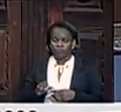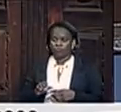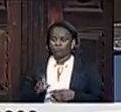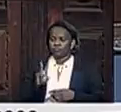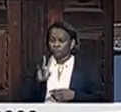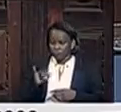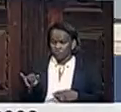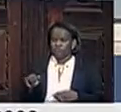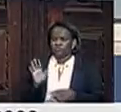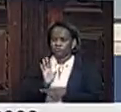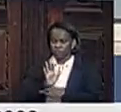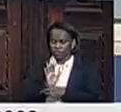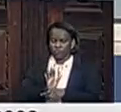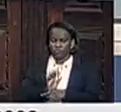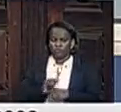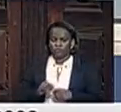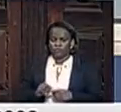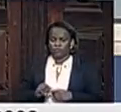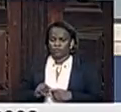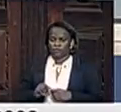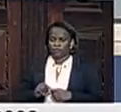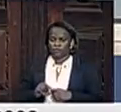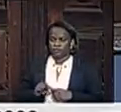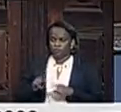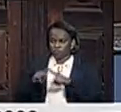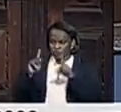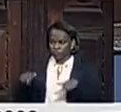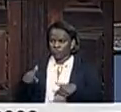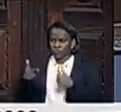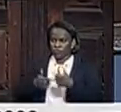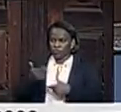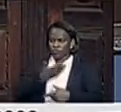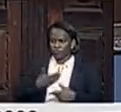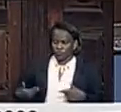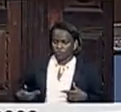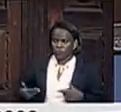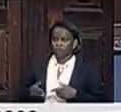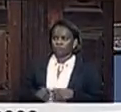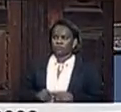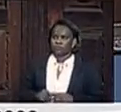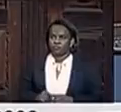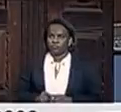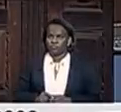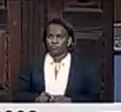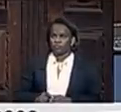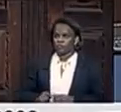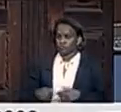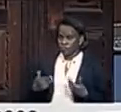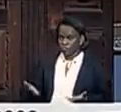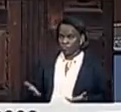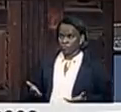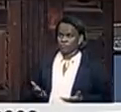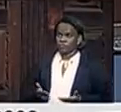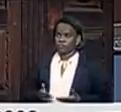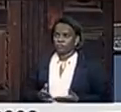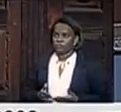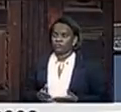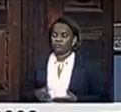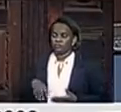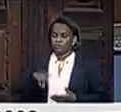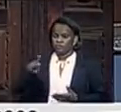será a favor dos servidores do nosso Estado. Portanto,